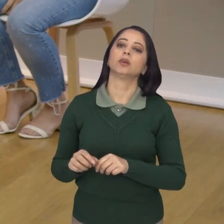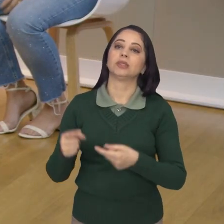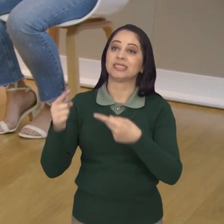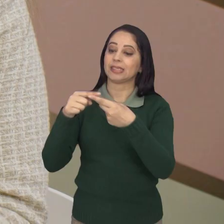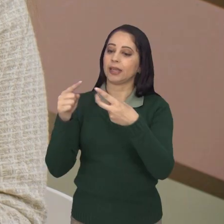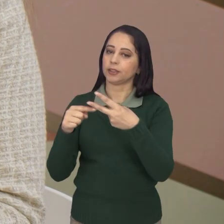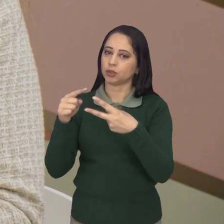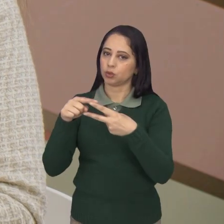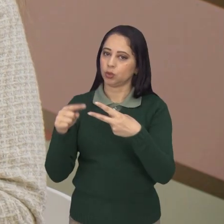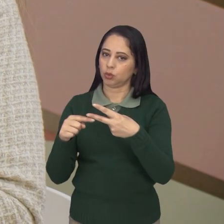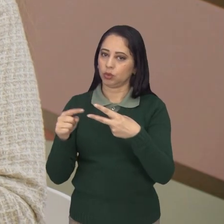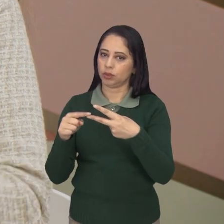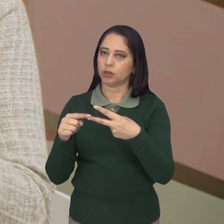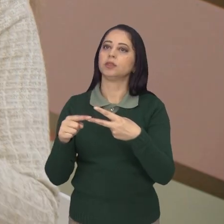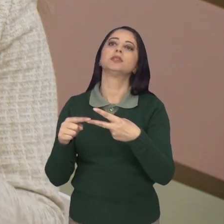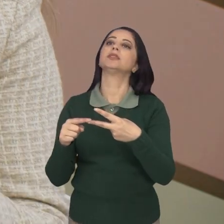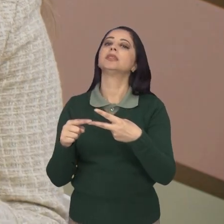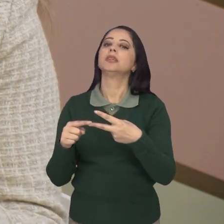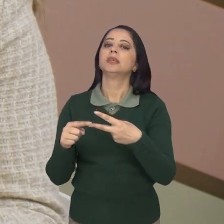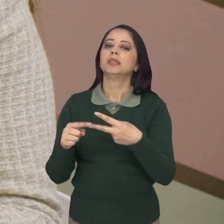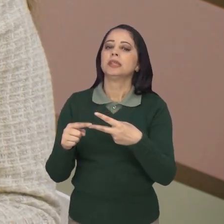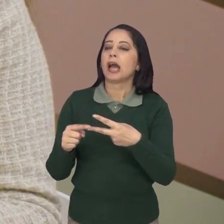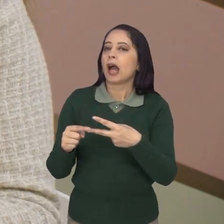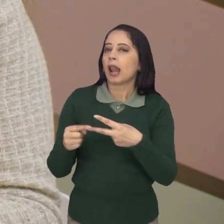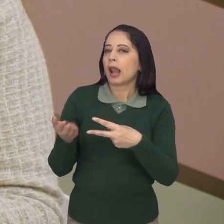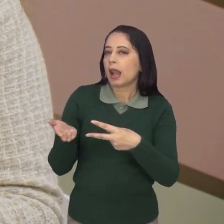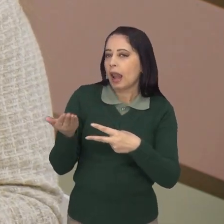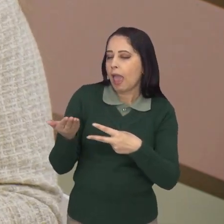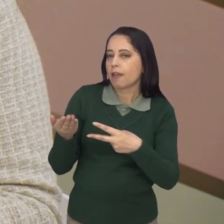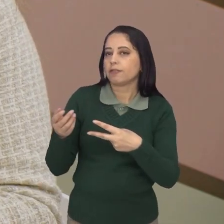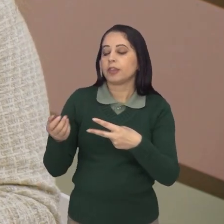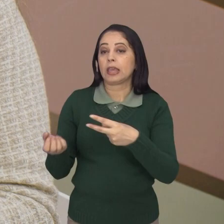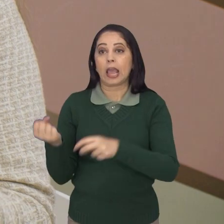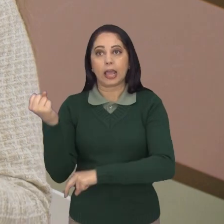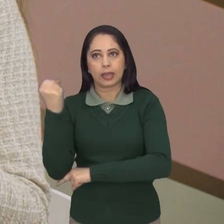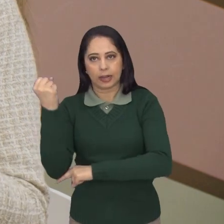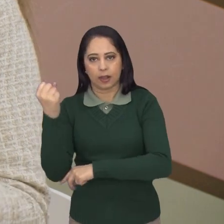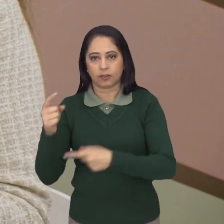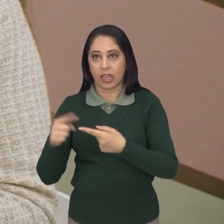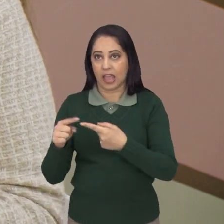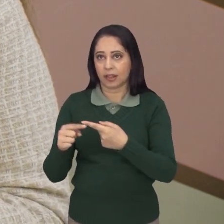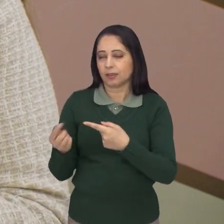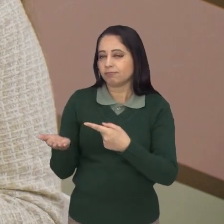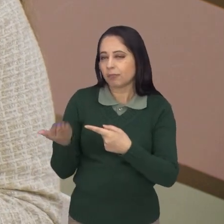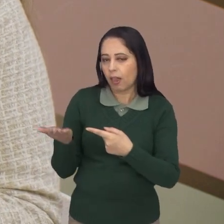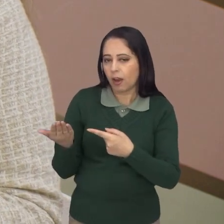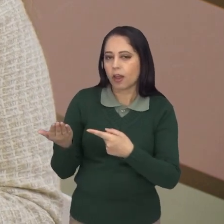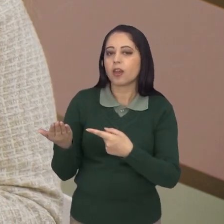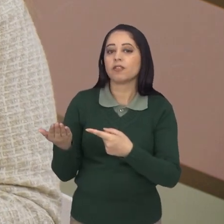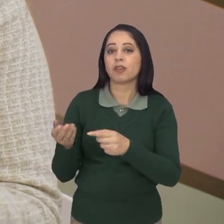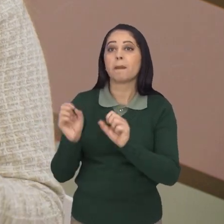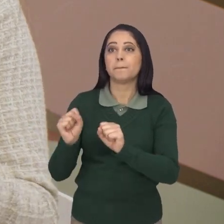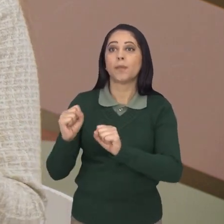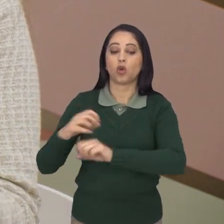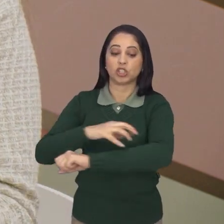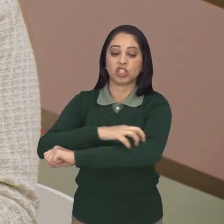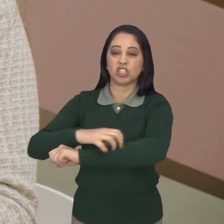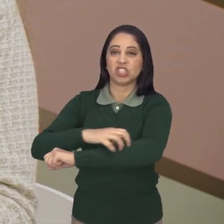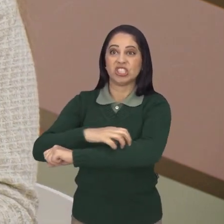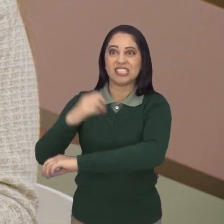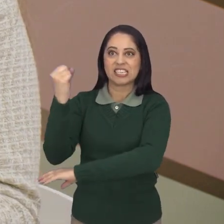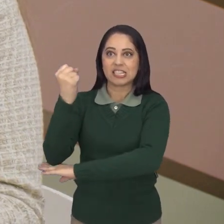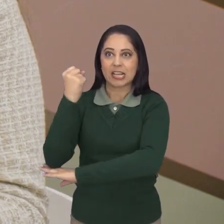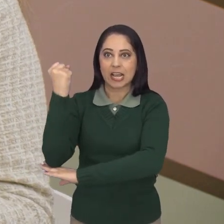gente tem duas formas, né? A chamada IgE mediadas e chamadas IgE não mediadas. As formas IgE mediadas, elas podem dar